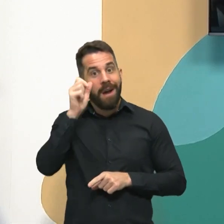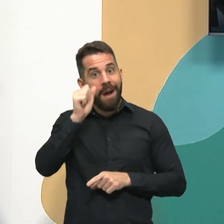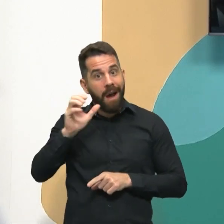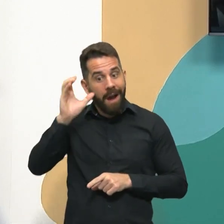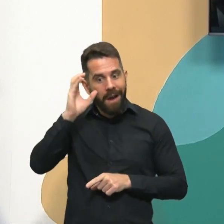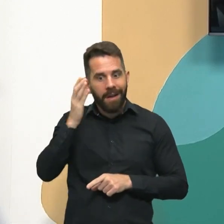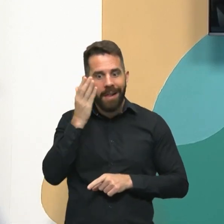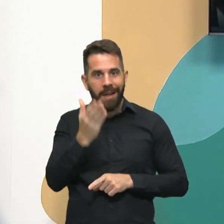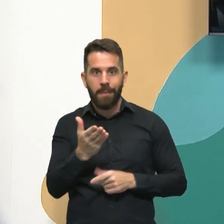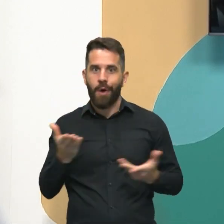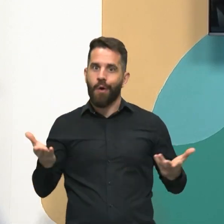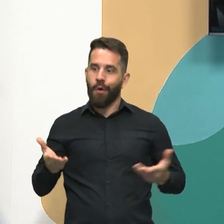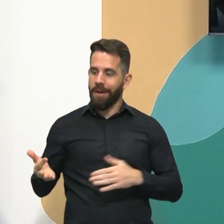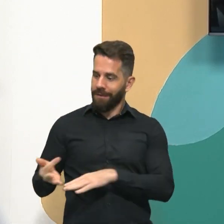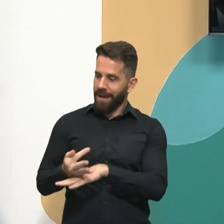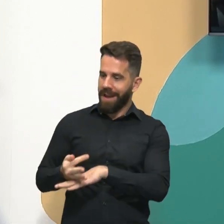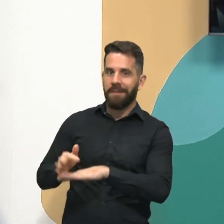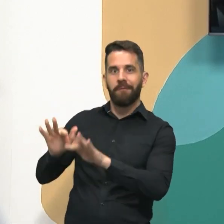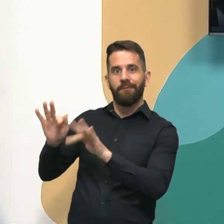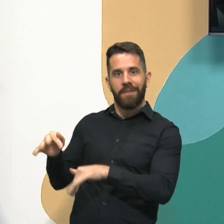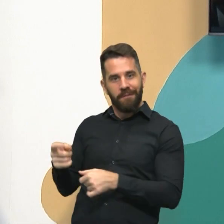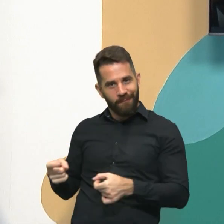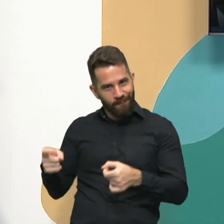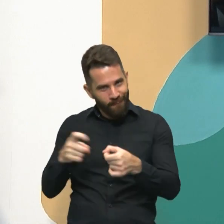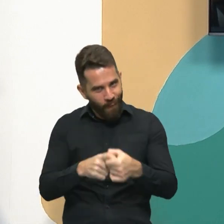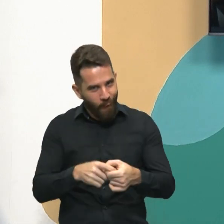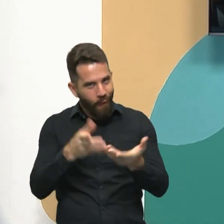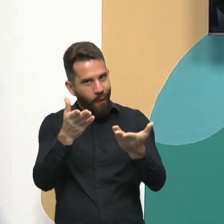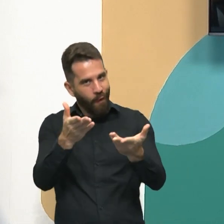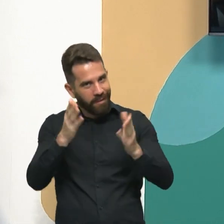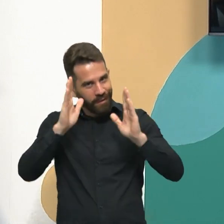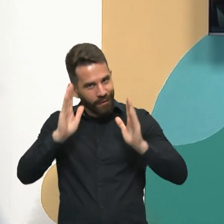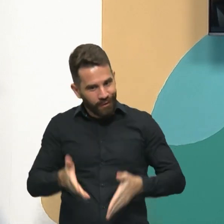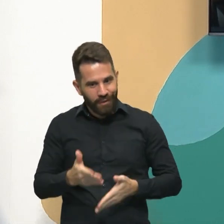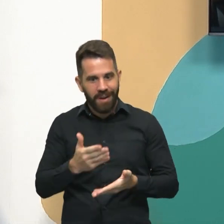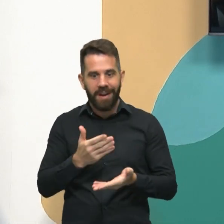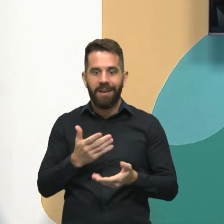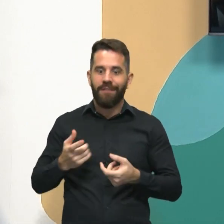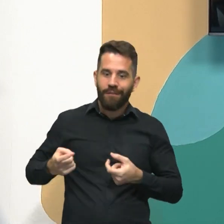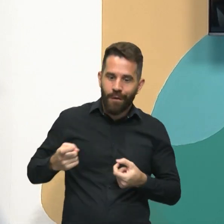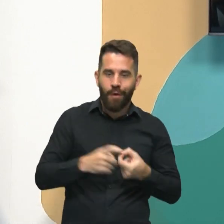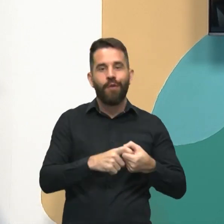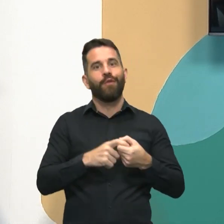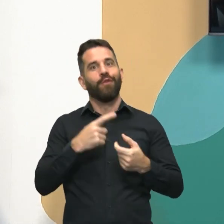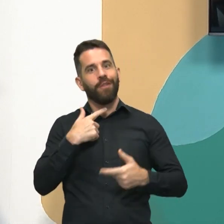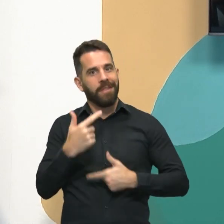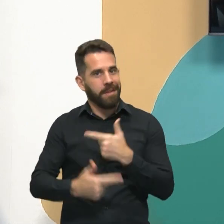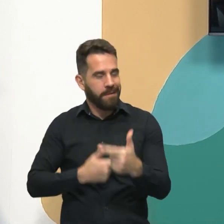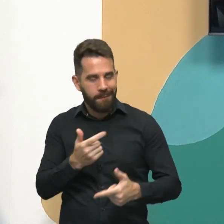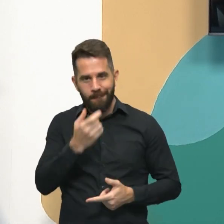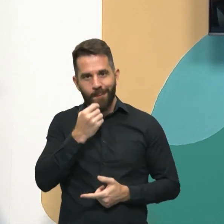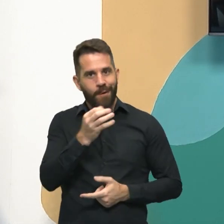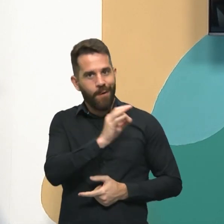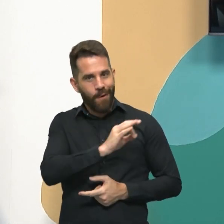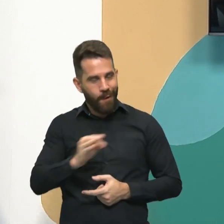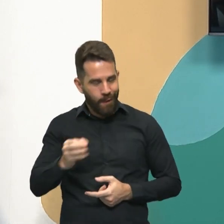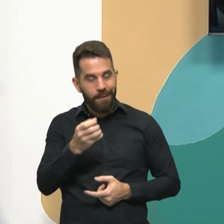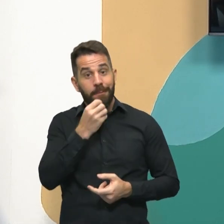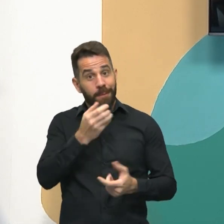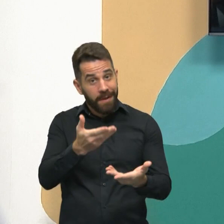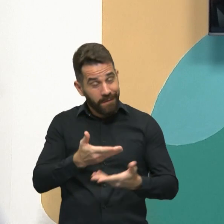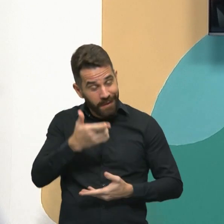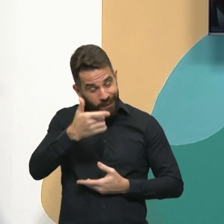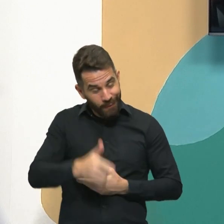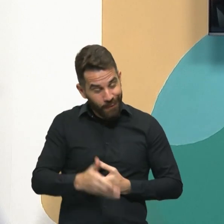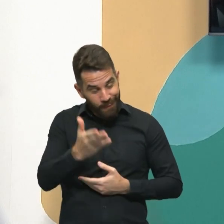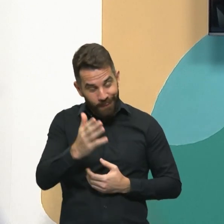inclusive volta de férias hoje, já trazendo programação cultural para a gente. Que coisa boa esse retorno seu, Ana Clelma. Seja muito bem-vinda